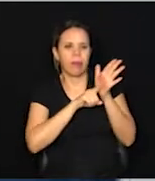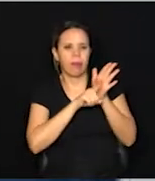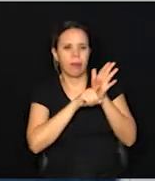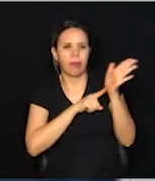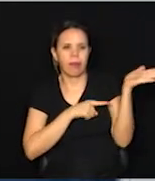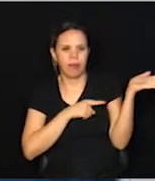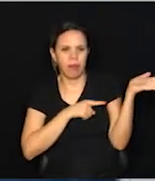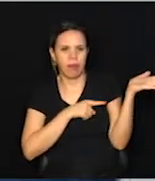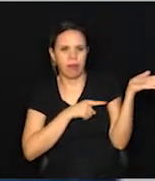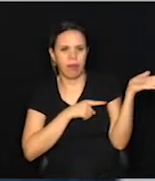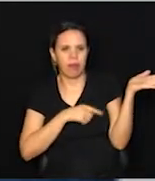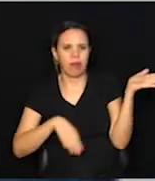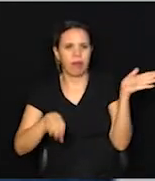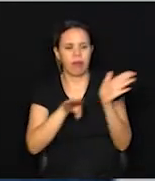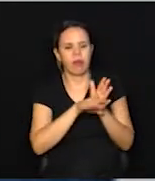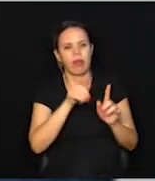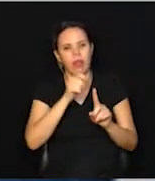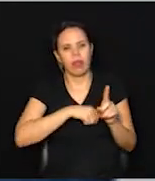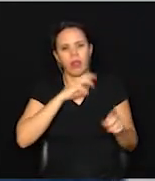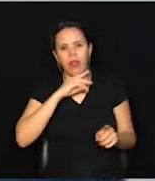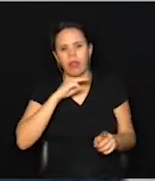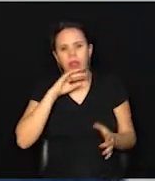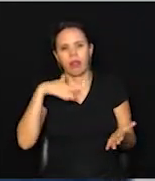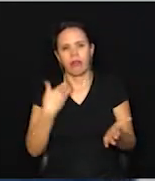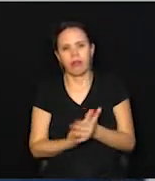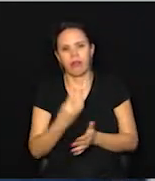Nós chegamos no mês de março a ter